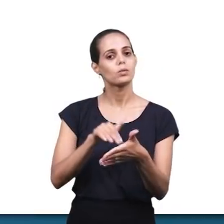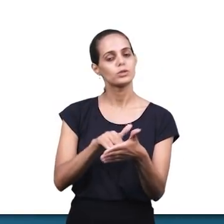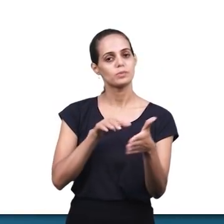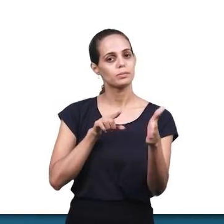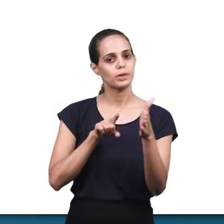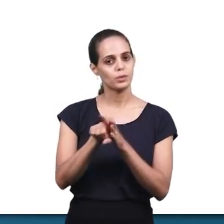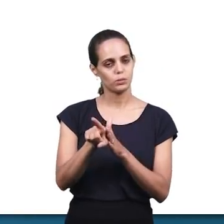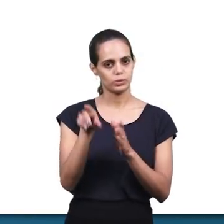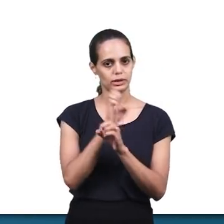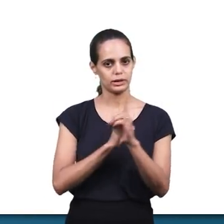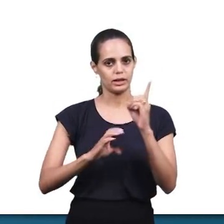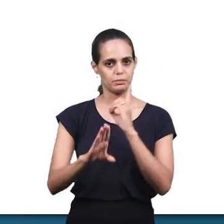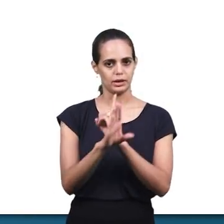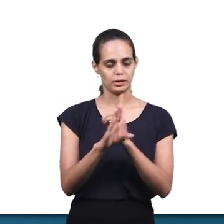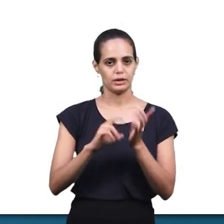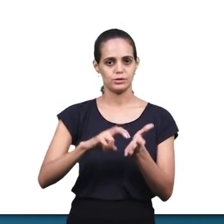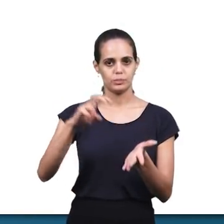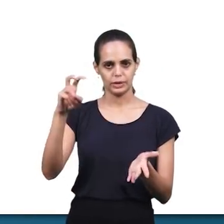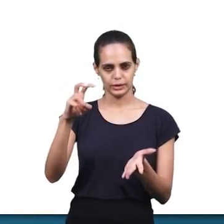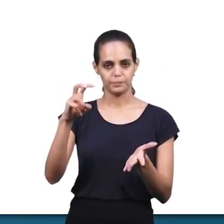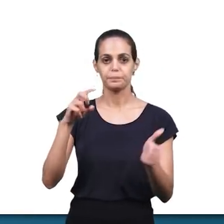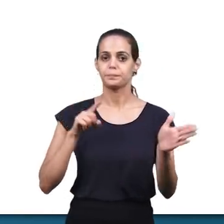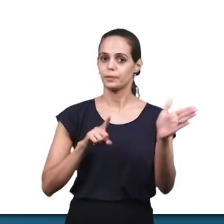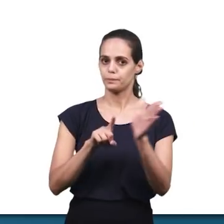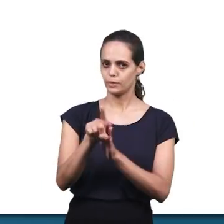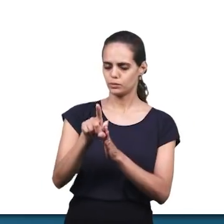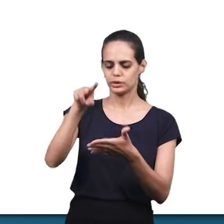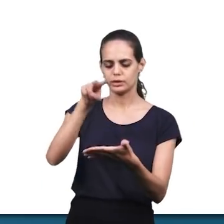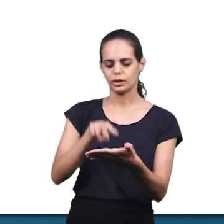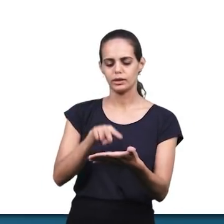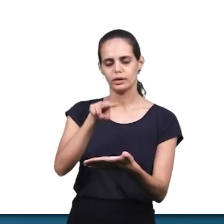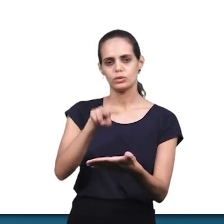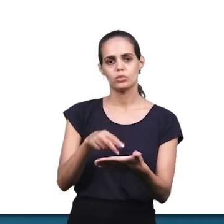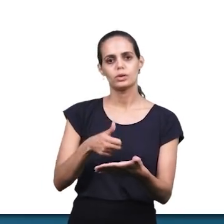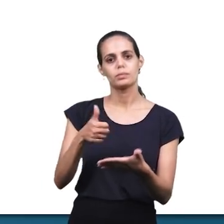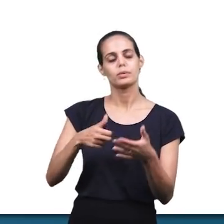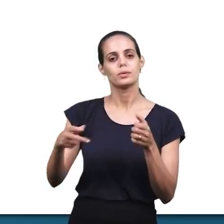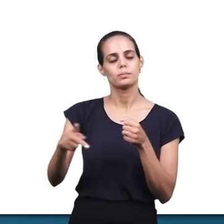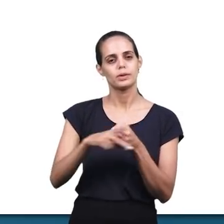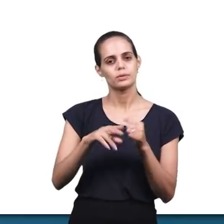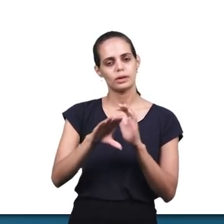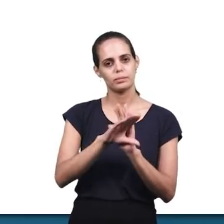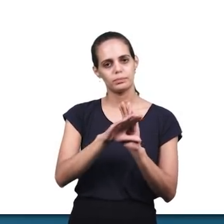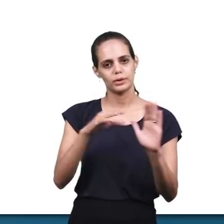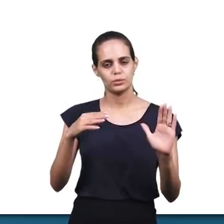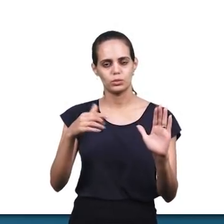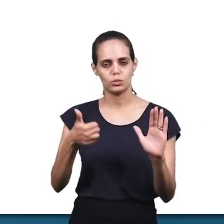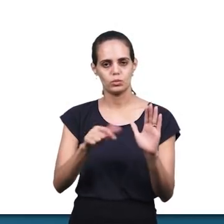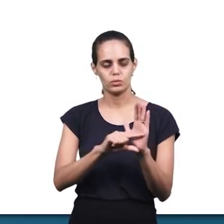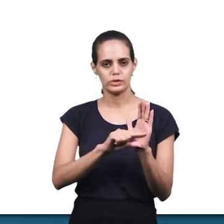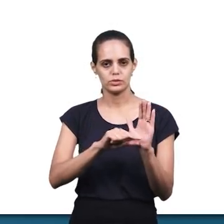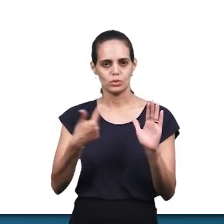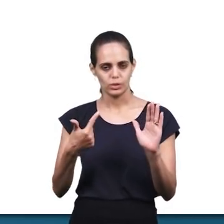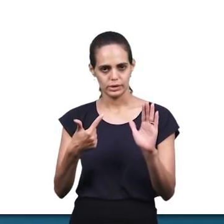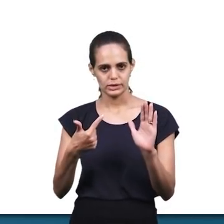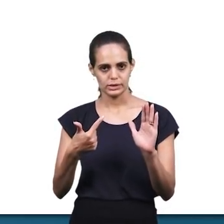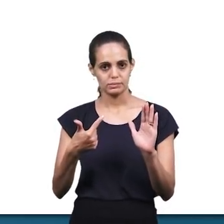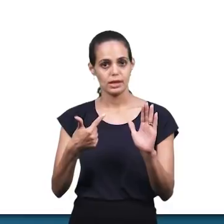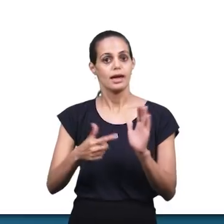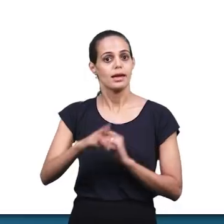E a pergunta é a seguinte: na leitura do texto, 1 Pedro capítulo 1, verso 2, responda. Questão